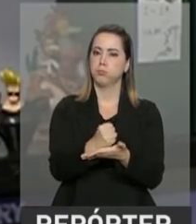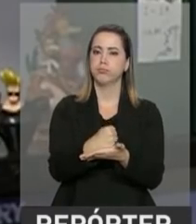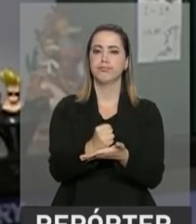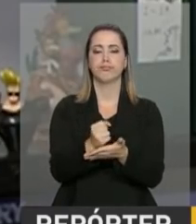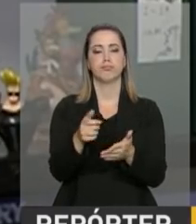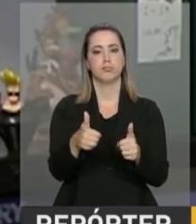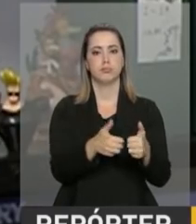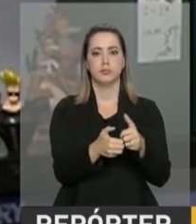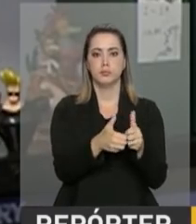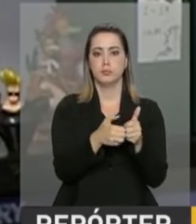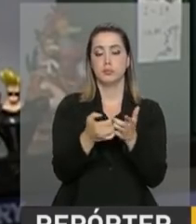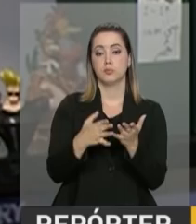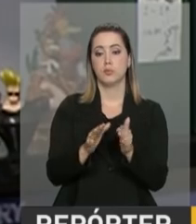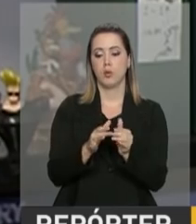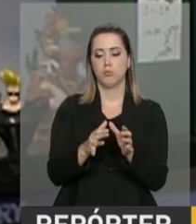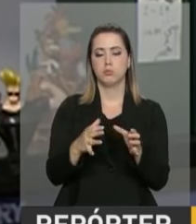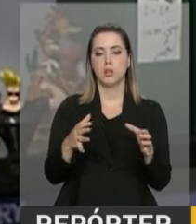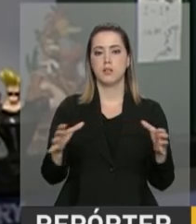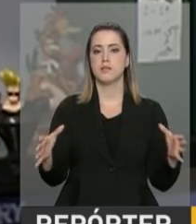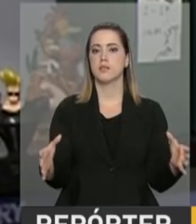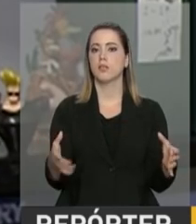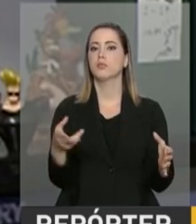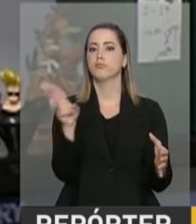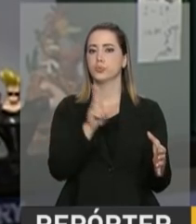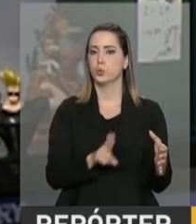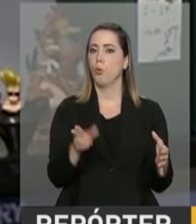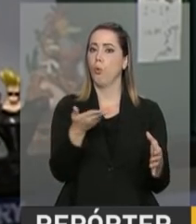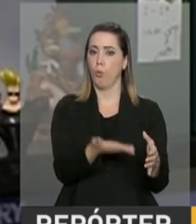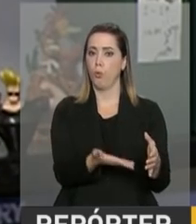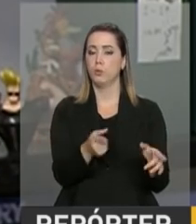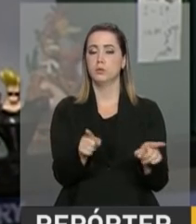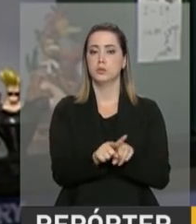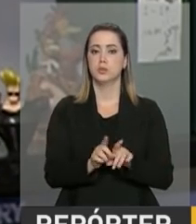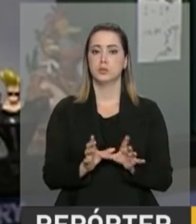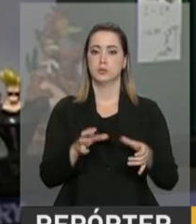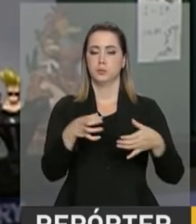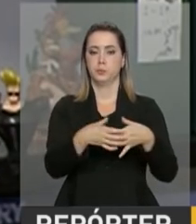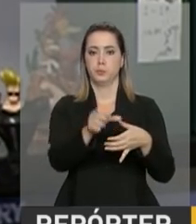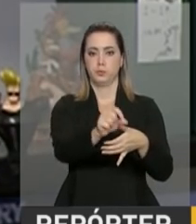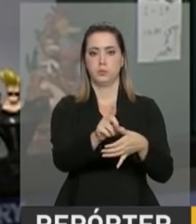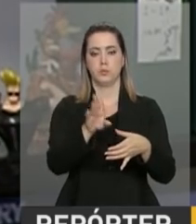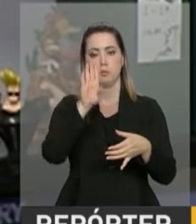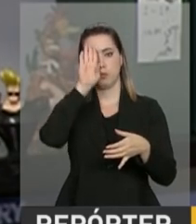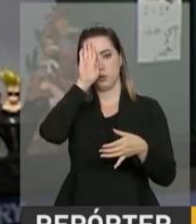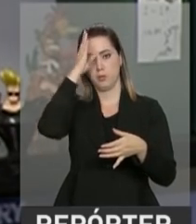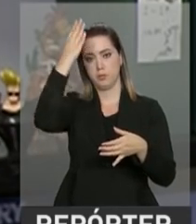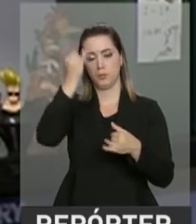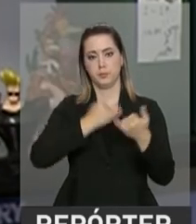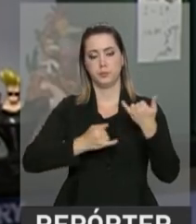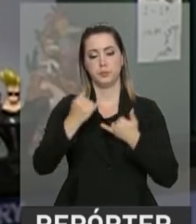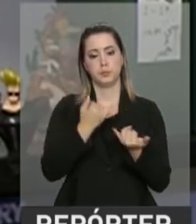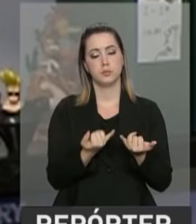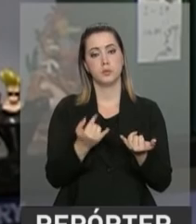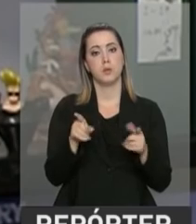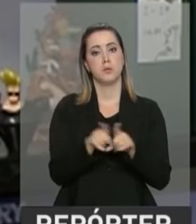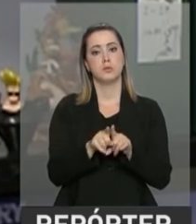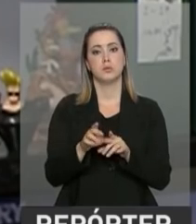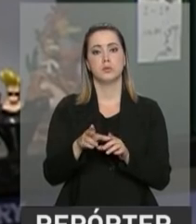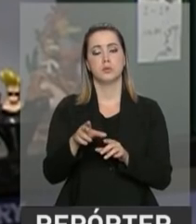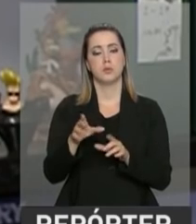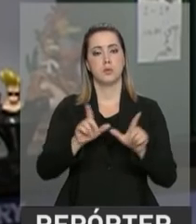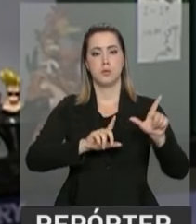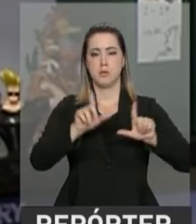vem crescendo o o consumo e esse mercado vem se transformando no mercado principal do entretenimento passando cinema e